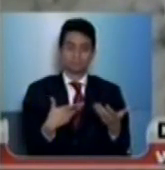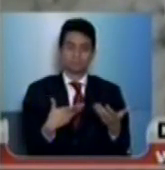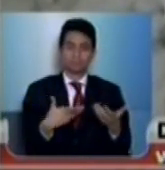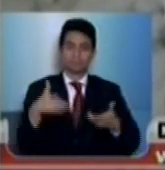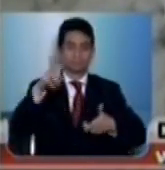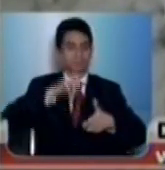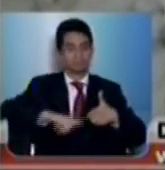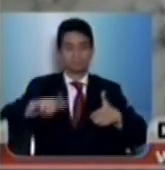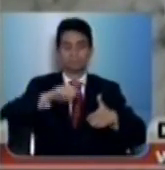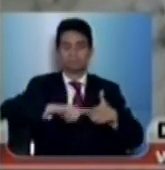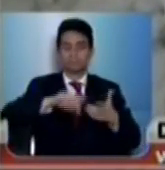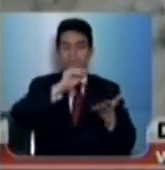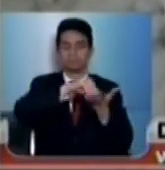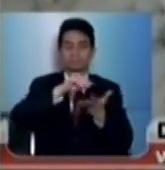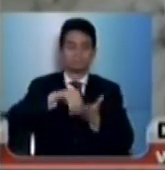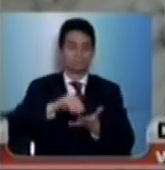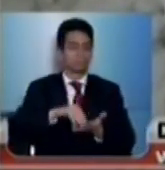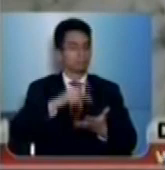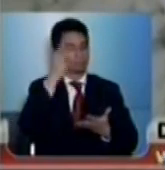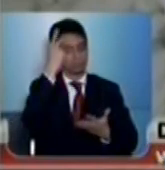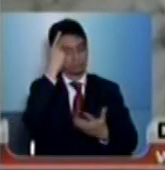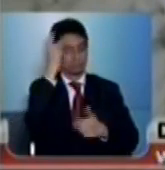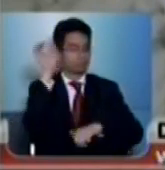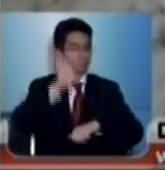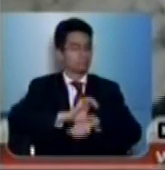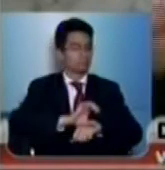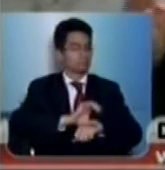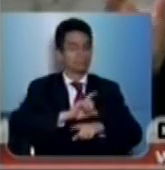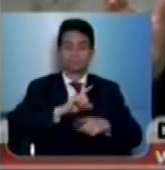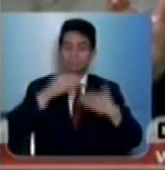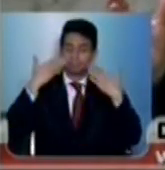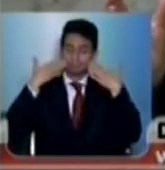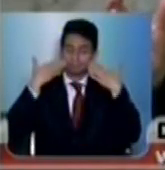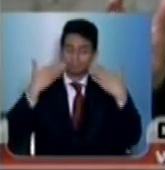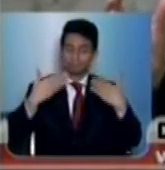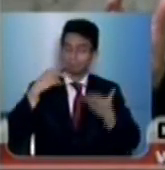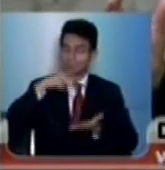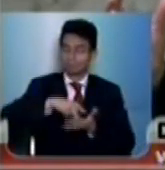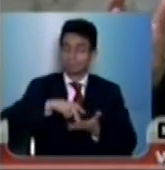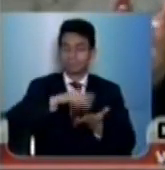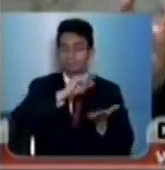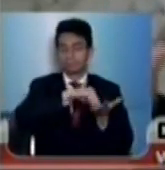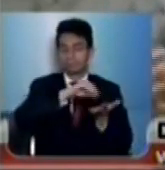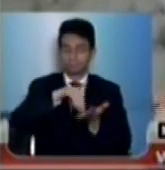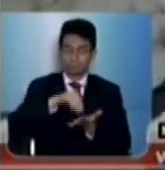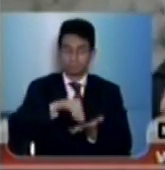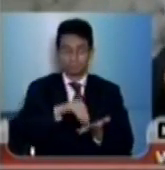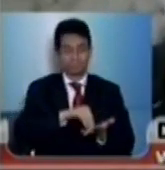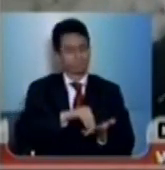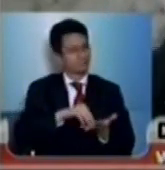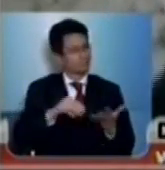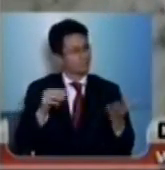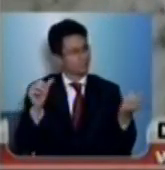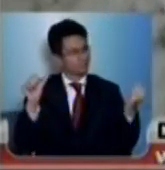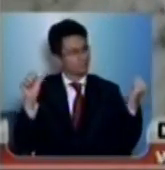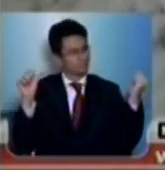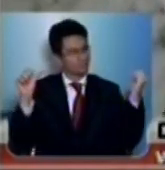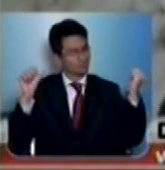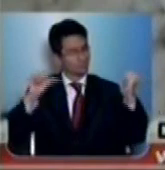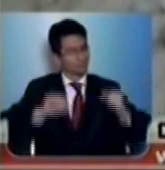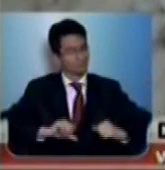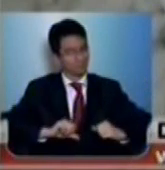sistema eh de São Paulo mostrando que é um sistema Infernal